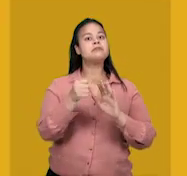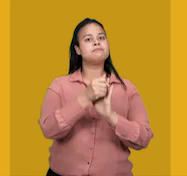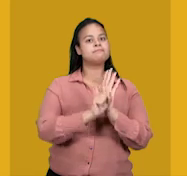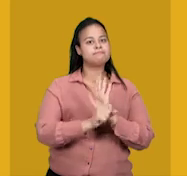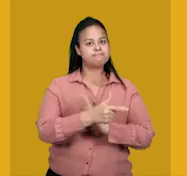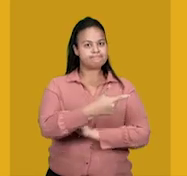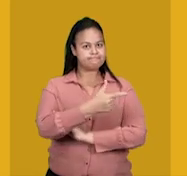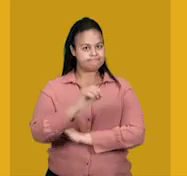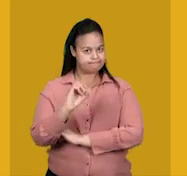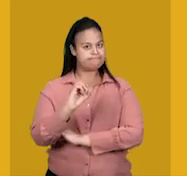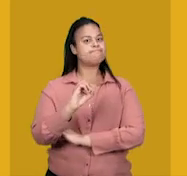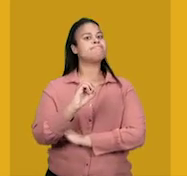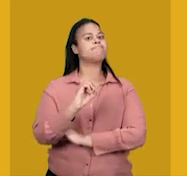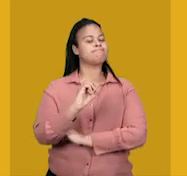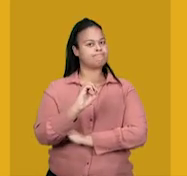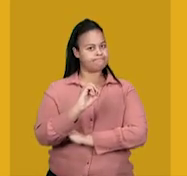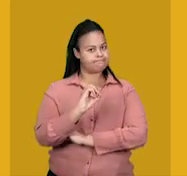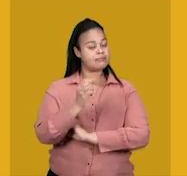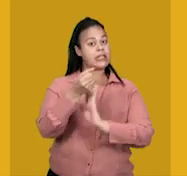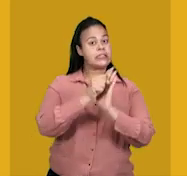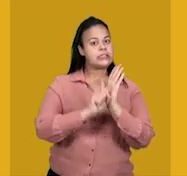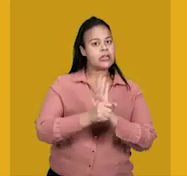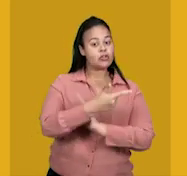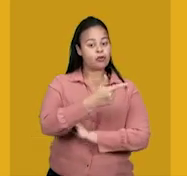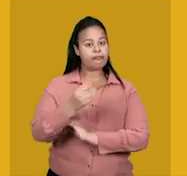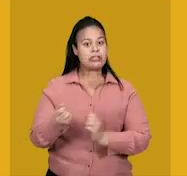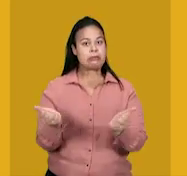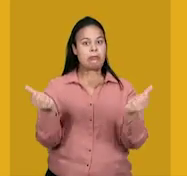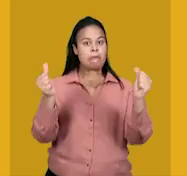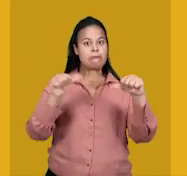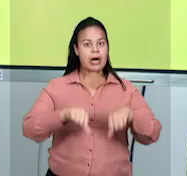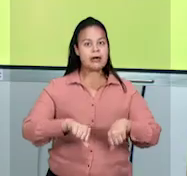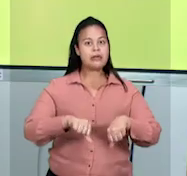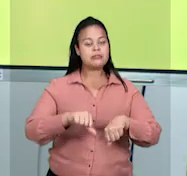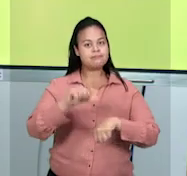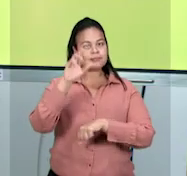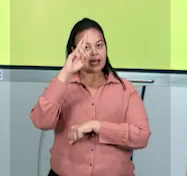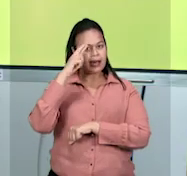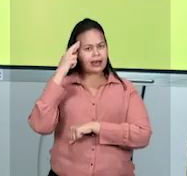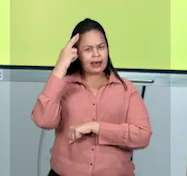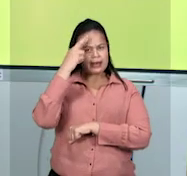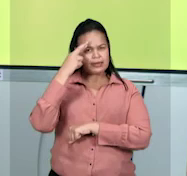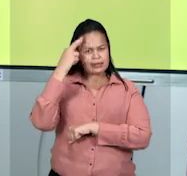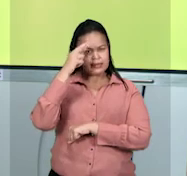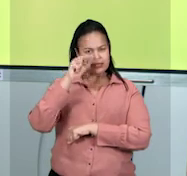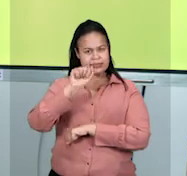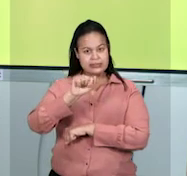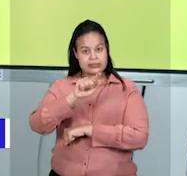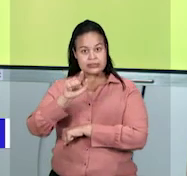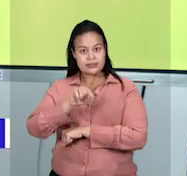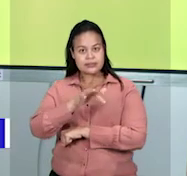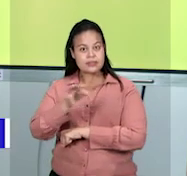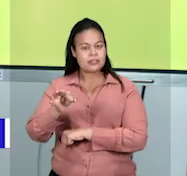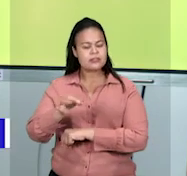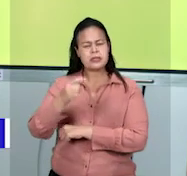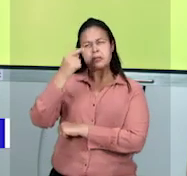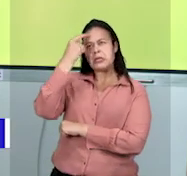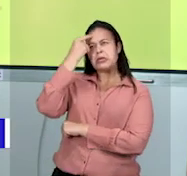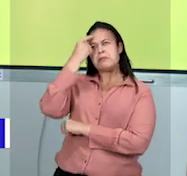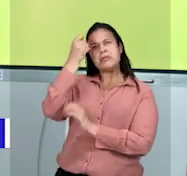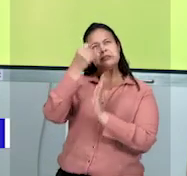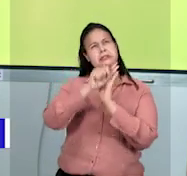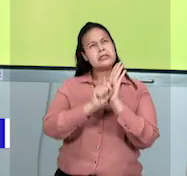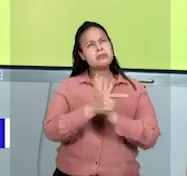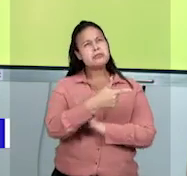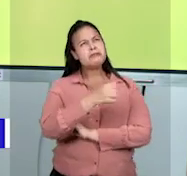XX. Então, o século XX e a crise da razão. Quando eu penso século XX, parece